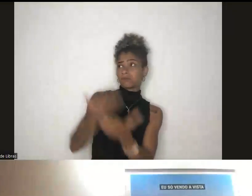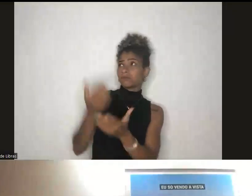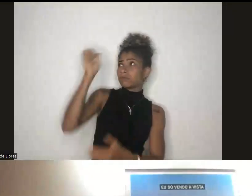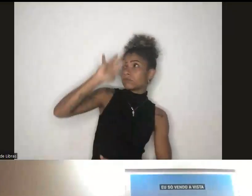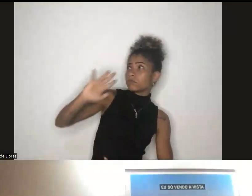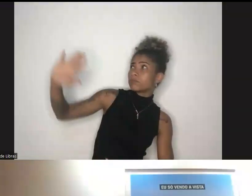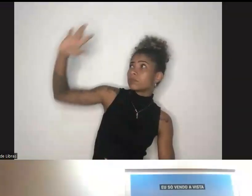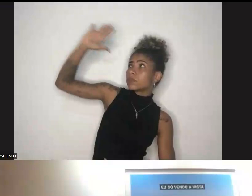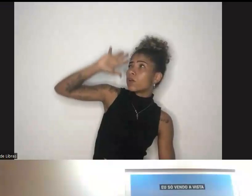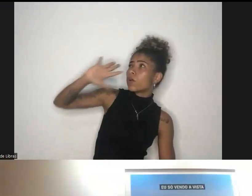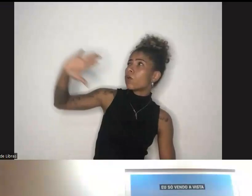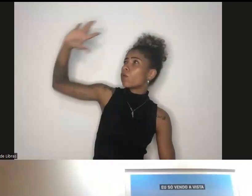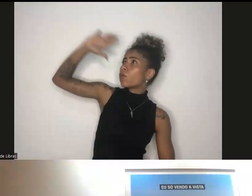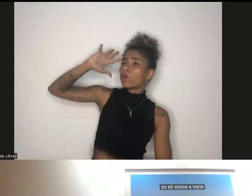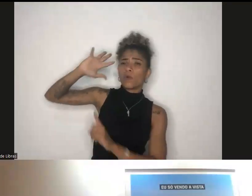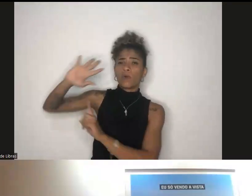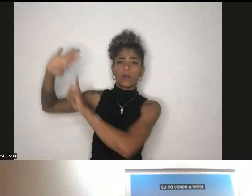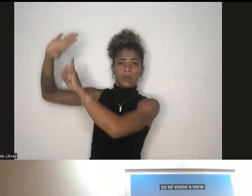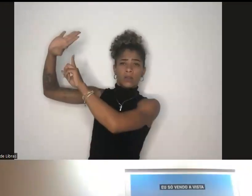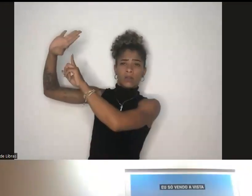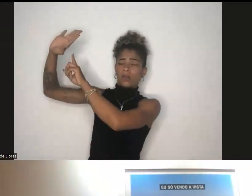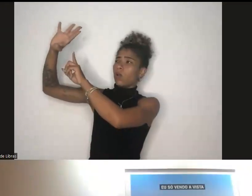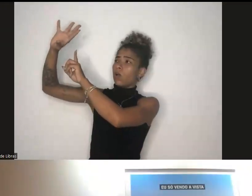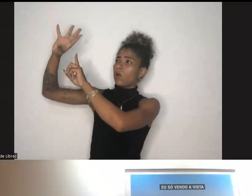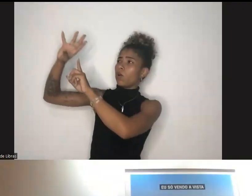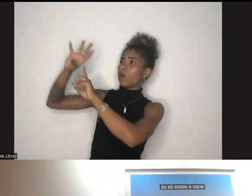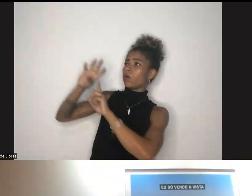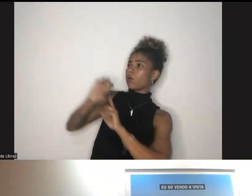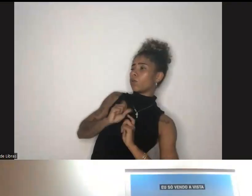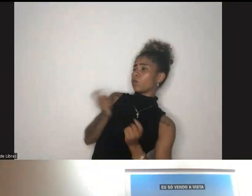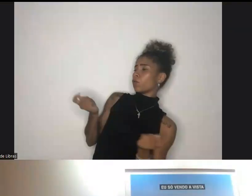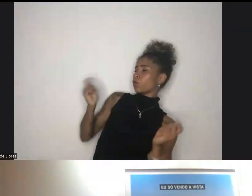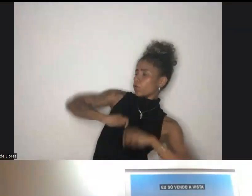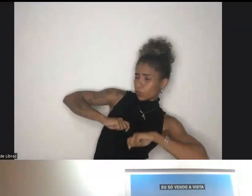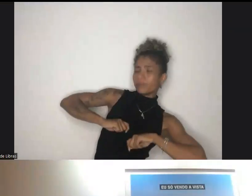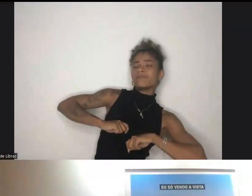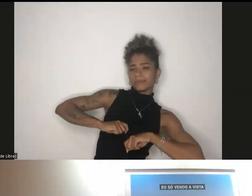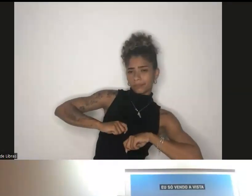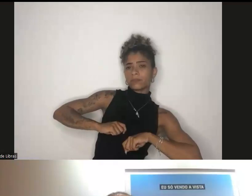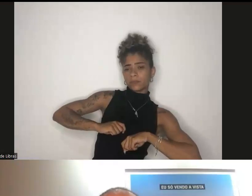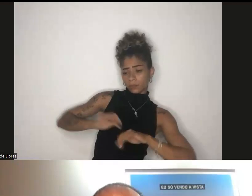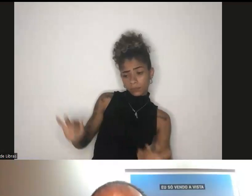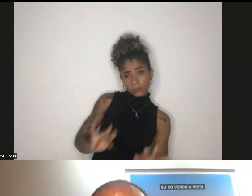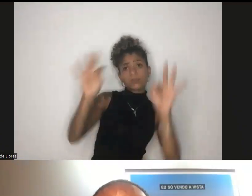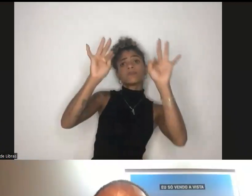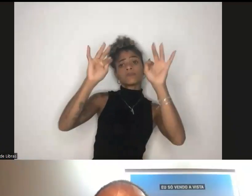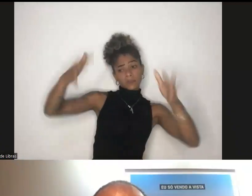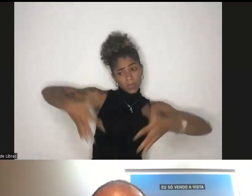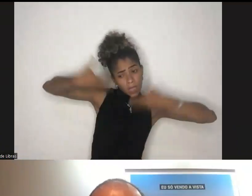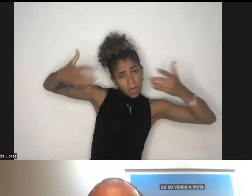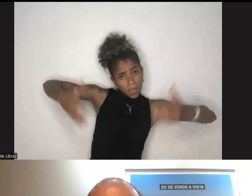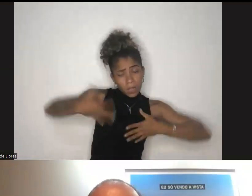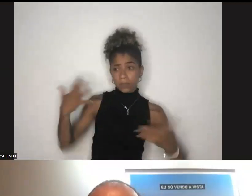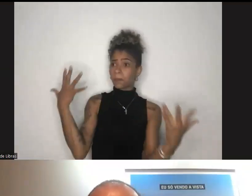nesses arquétipos que são ideais né da Felicidade da Alegria da beleza